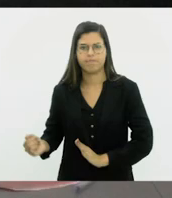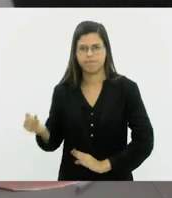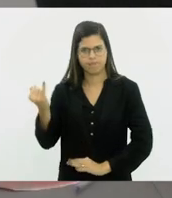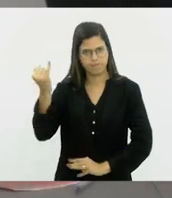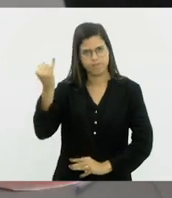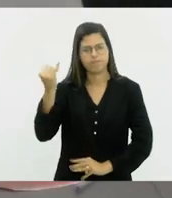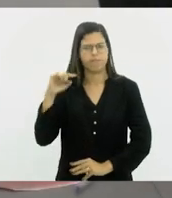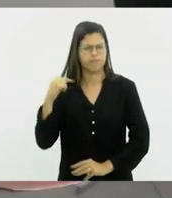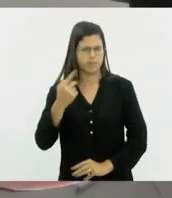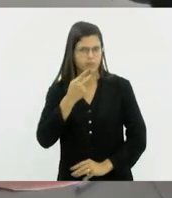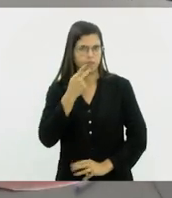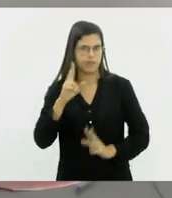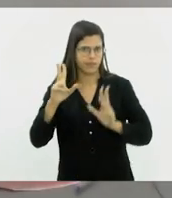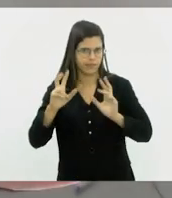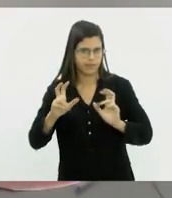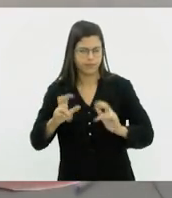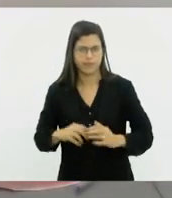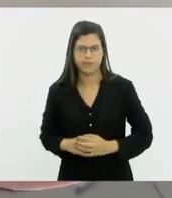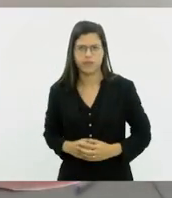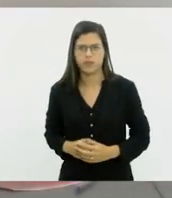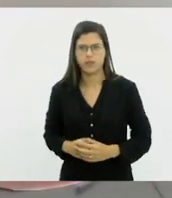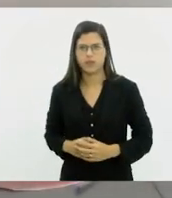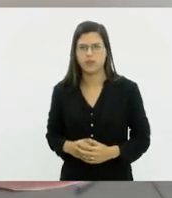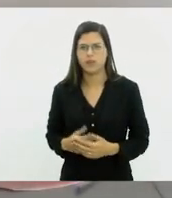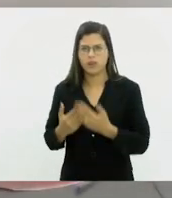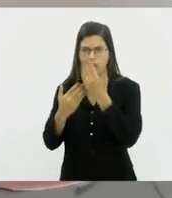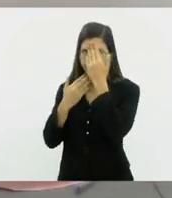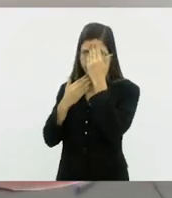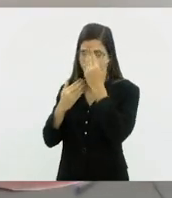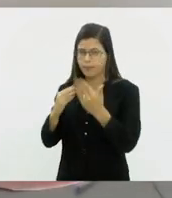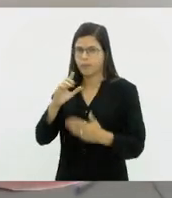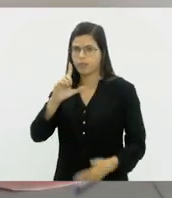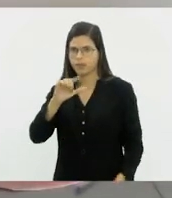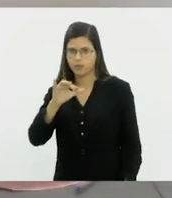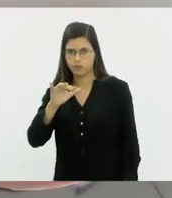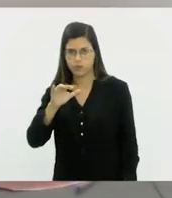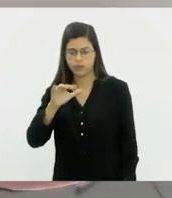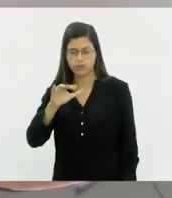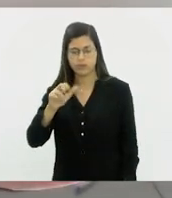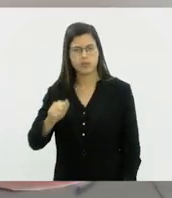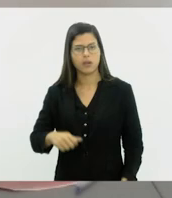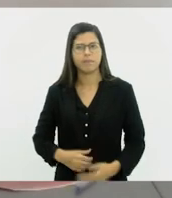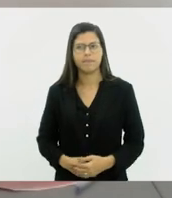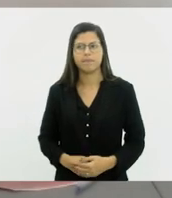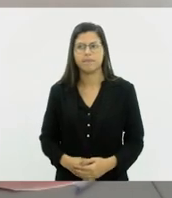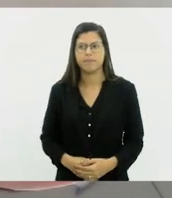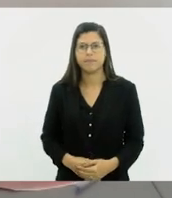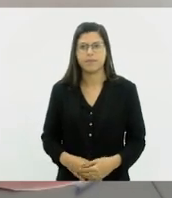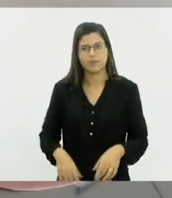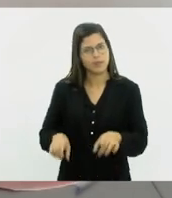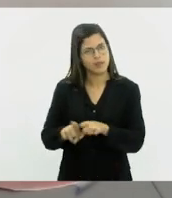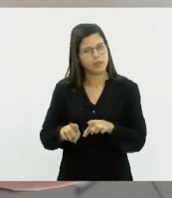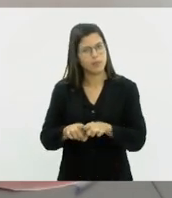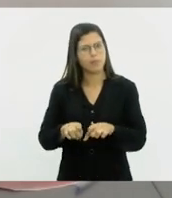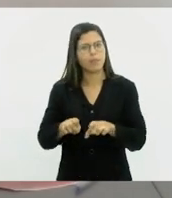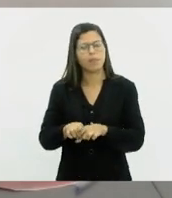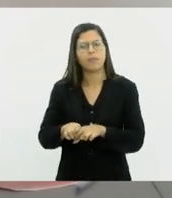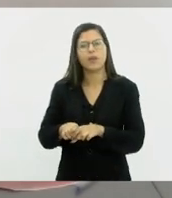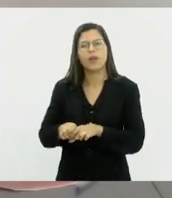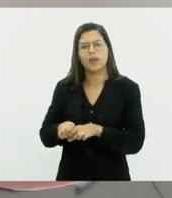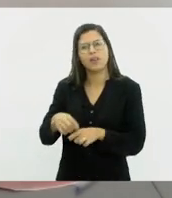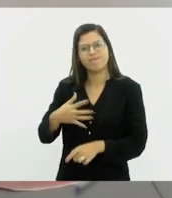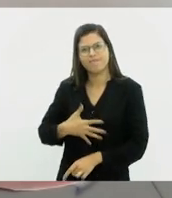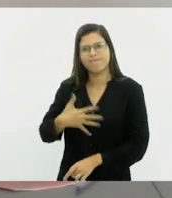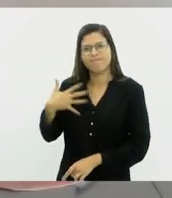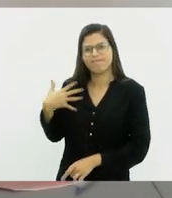alguns deles Obrigado Lucia Helena transmita à suas companheiras e companheiros o nosso apreço